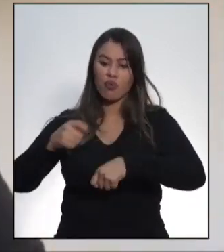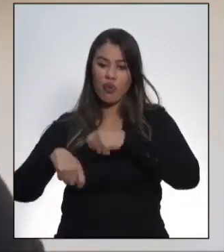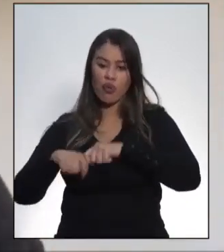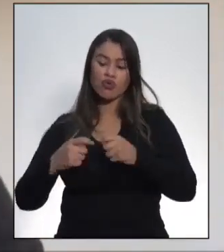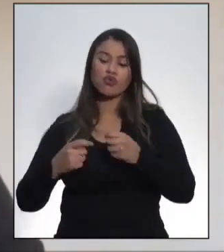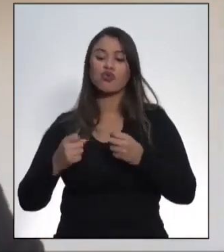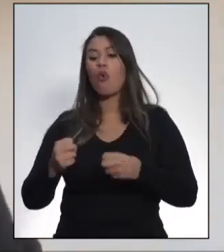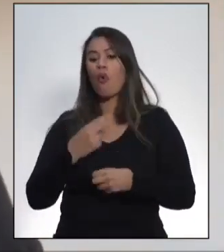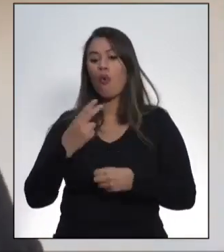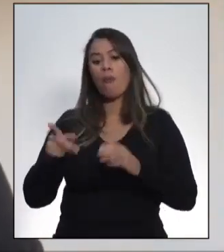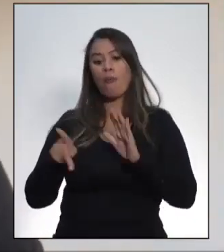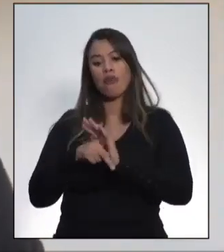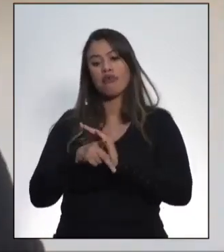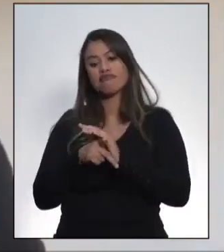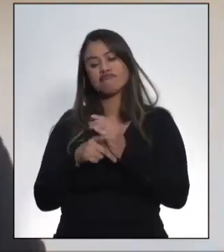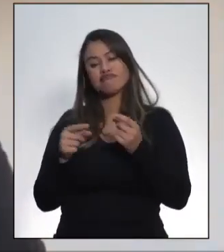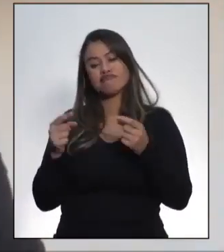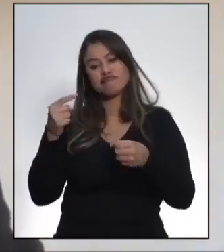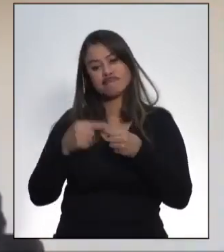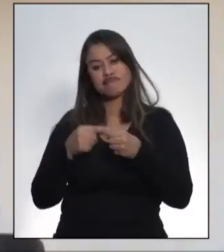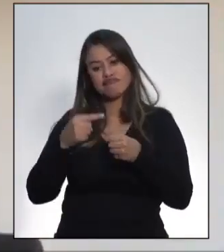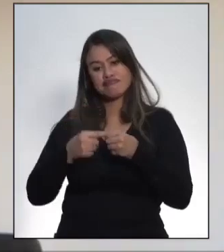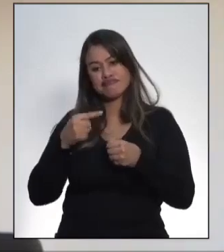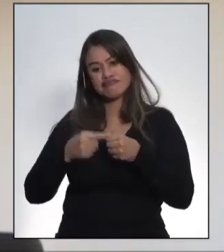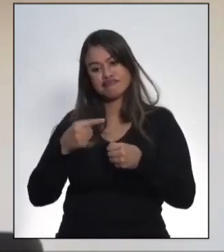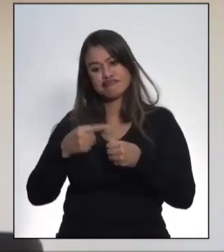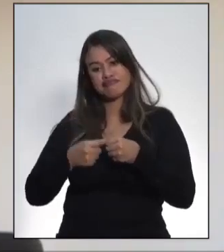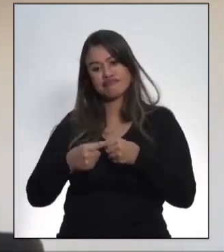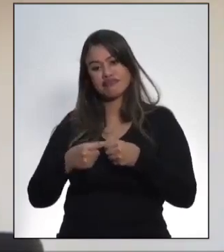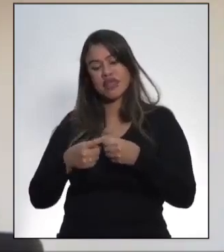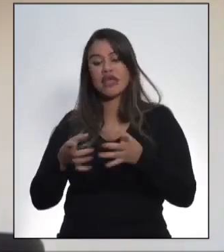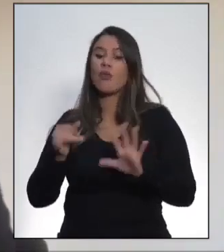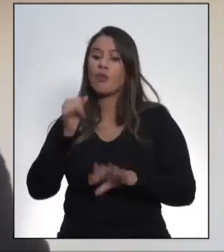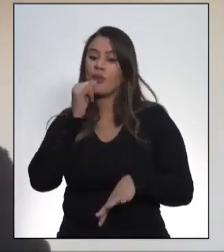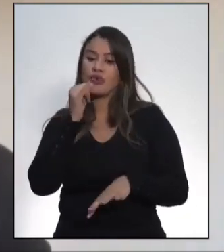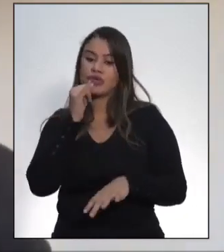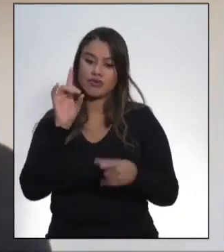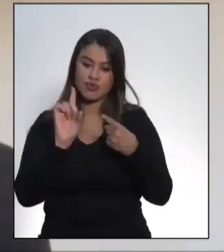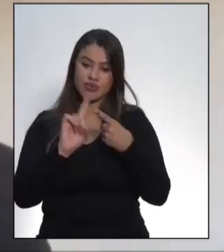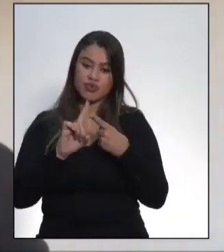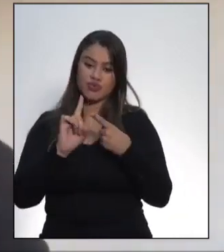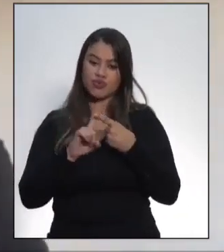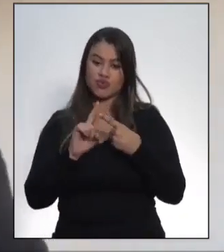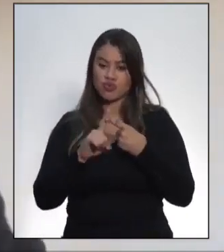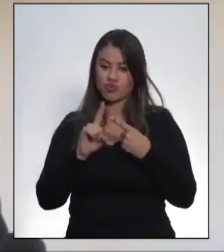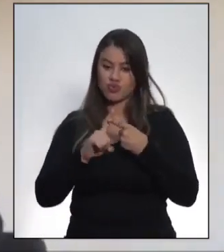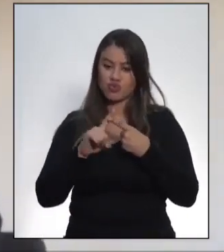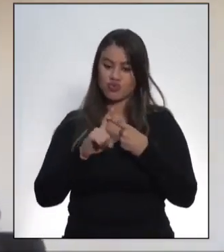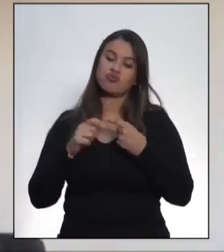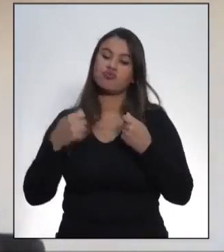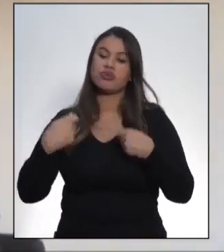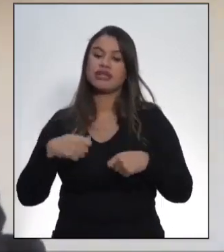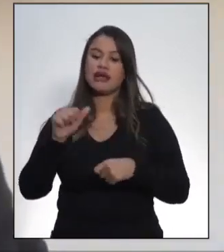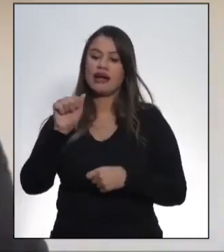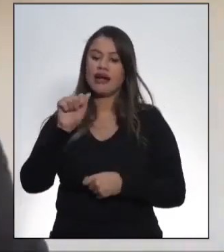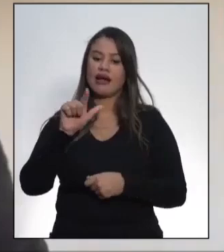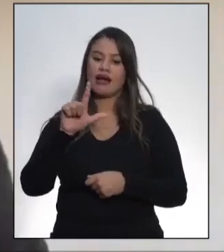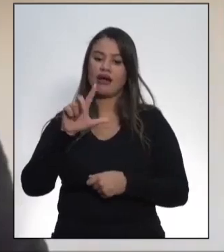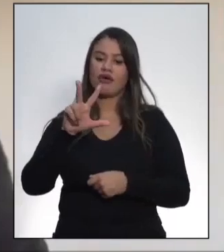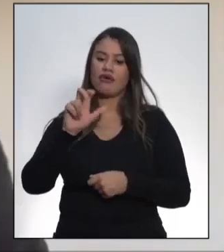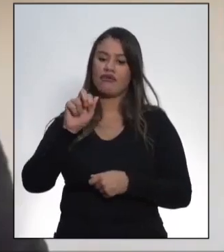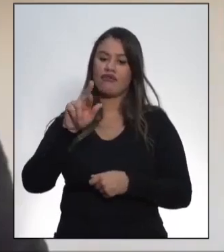cidade. Então, existem algumas documentações que são genéricas. Você, por exemplo, vai ter que ter um alvará do Corpo